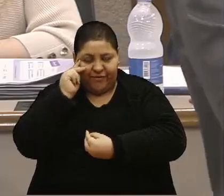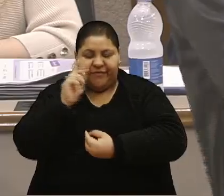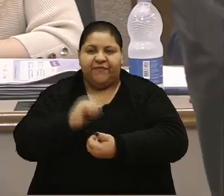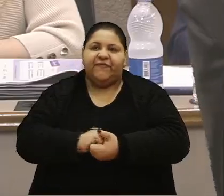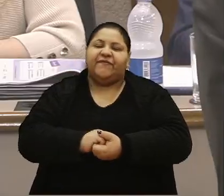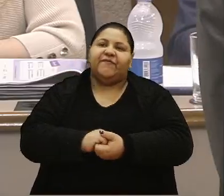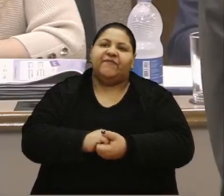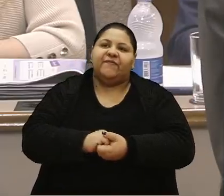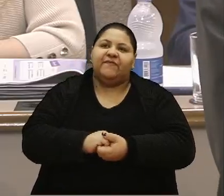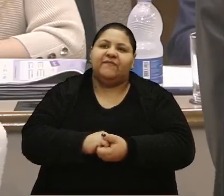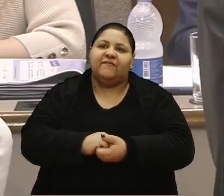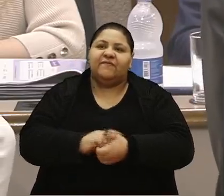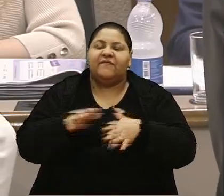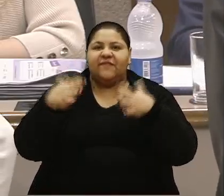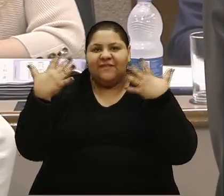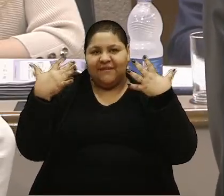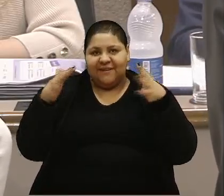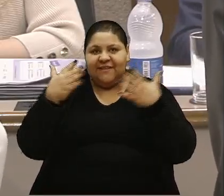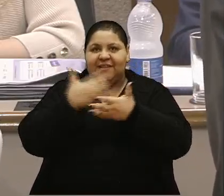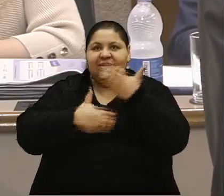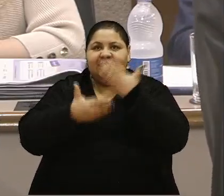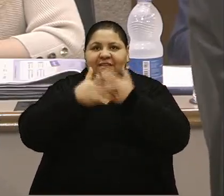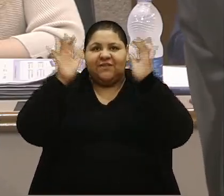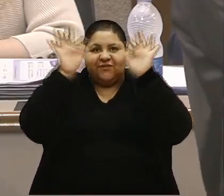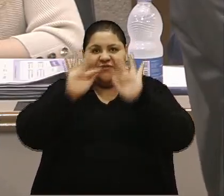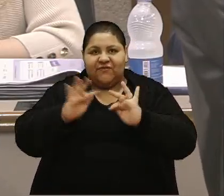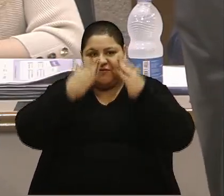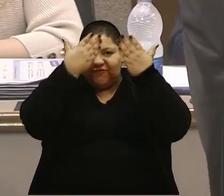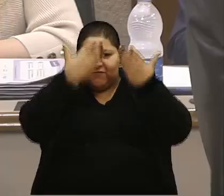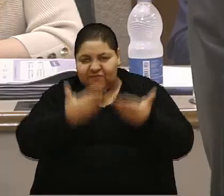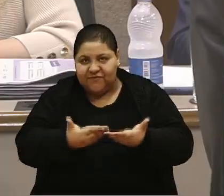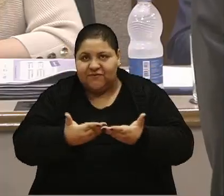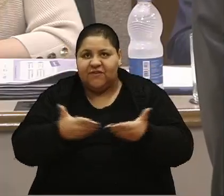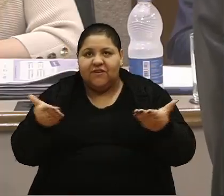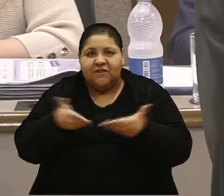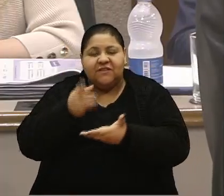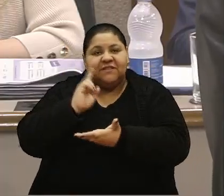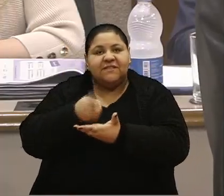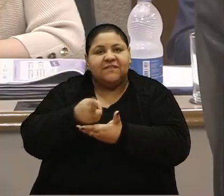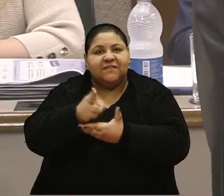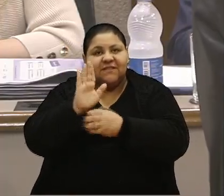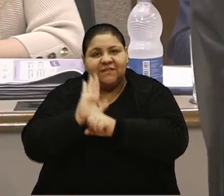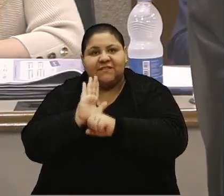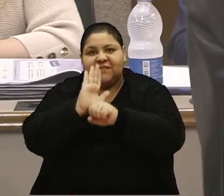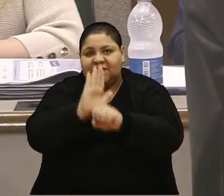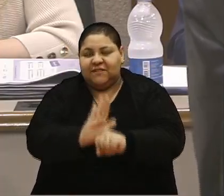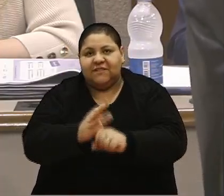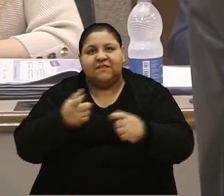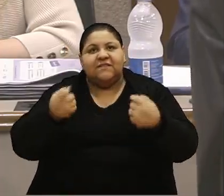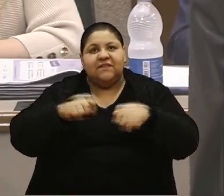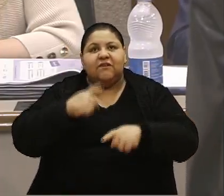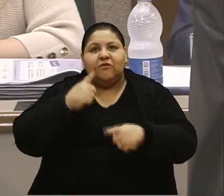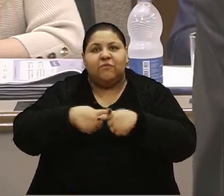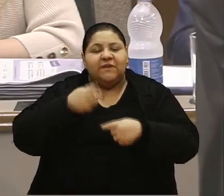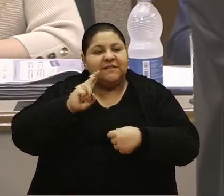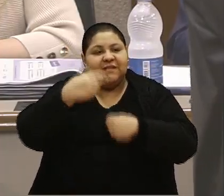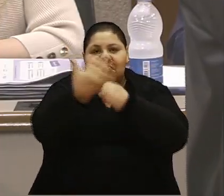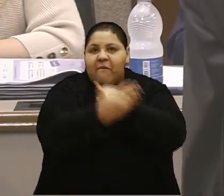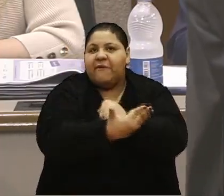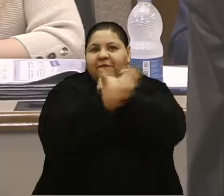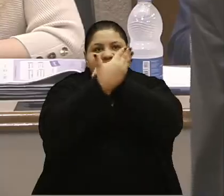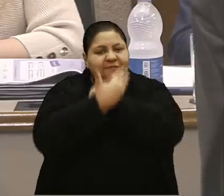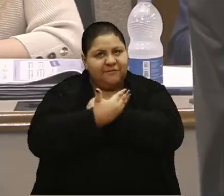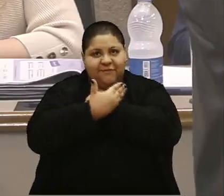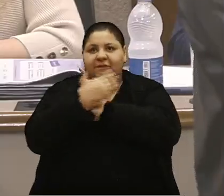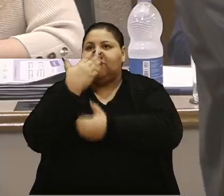vereador Libardi. Então, parabéns e toda a felicidade do mundo a ti, Guilherme. Estamos sempre à disposição também para o que for preciso, porque tu também está sempre de braços abertos